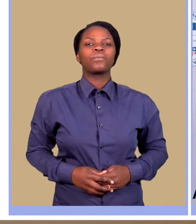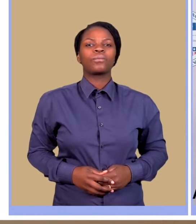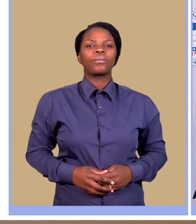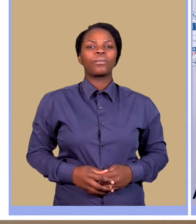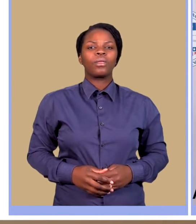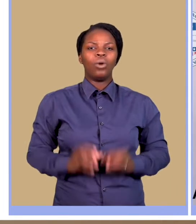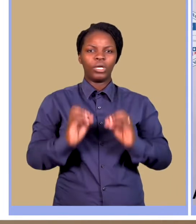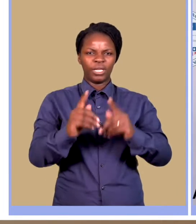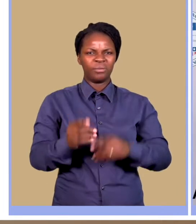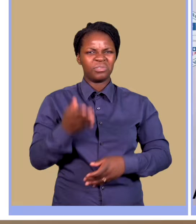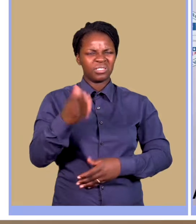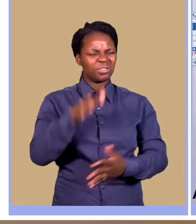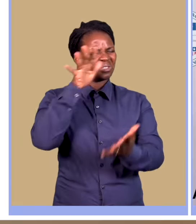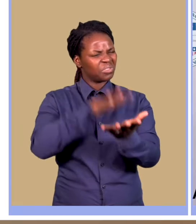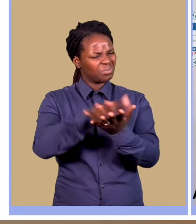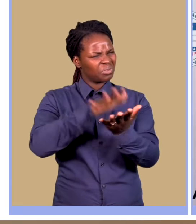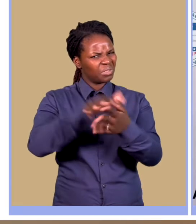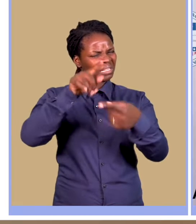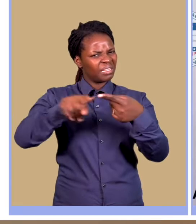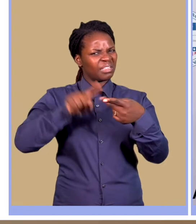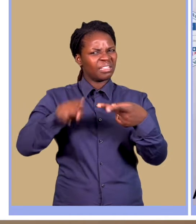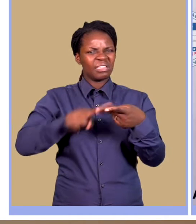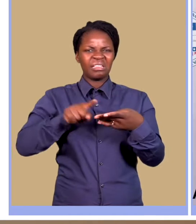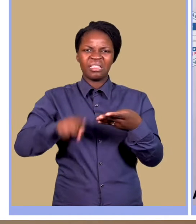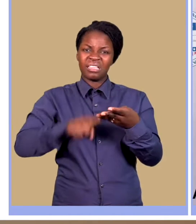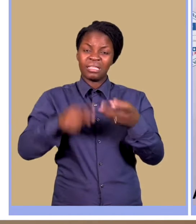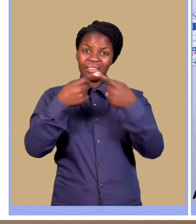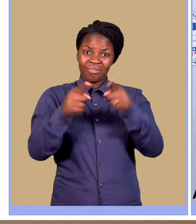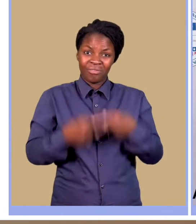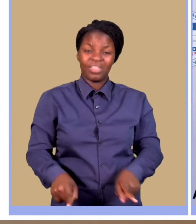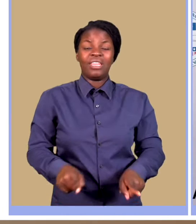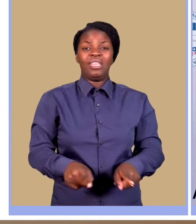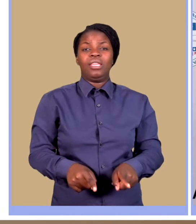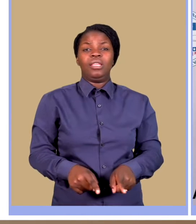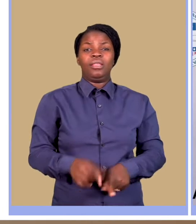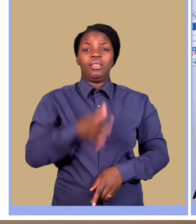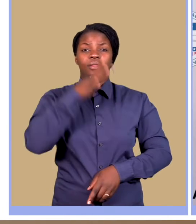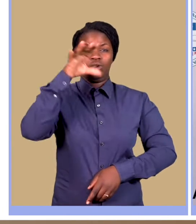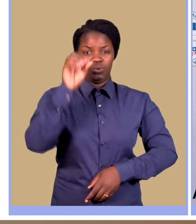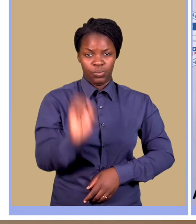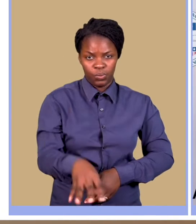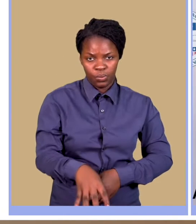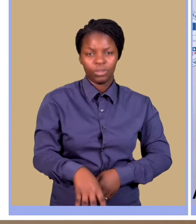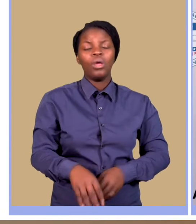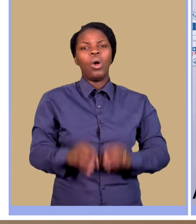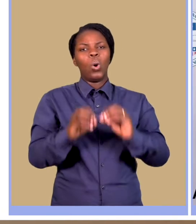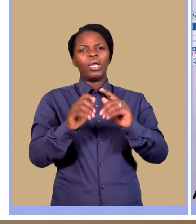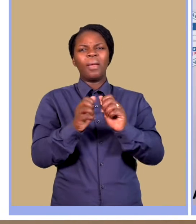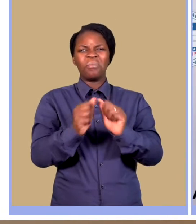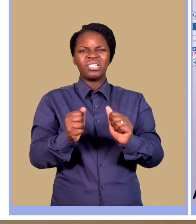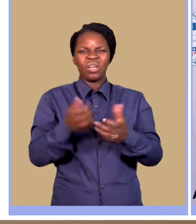muitos pontos ligados à poluição, não é? Mas vamos nos cingir um pouco mais aqui na poluição